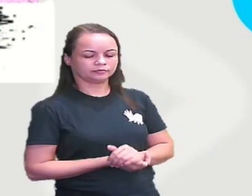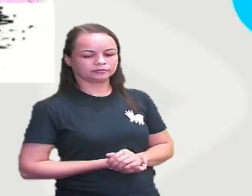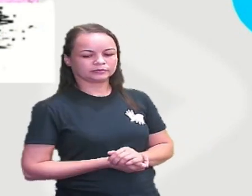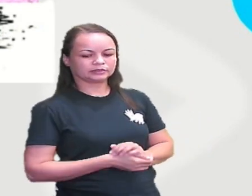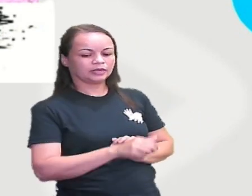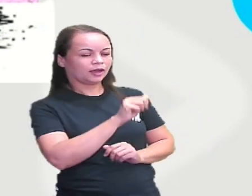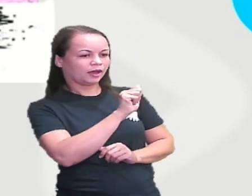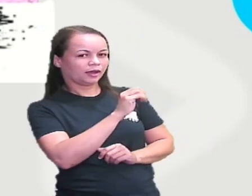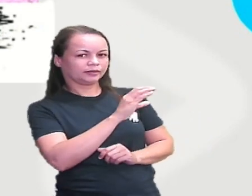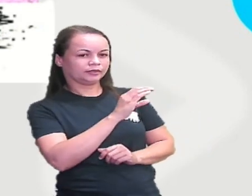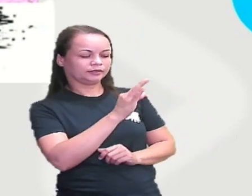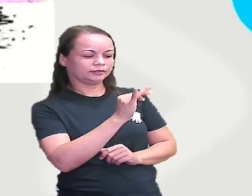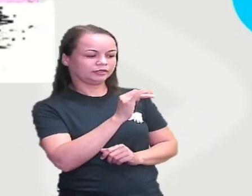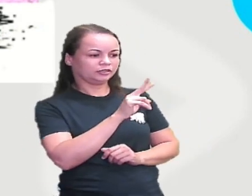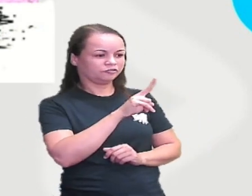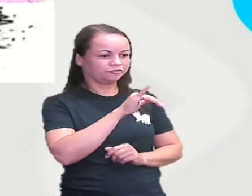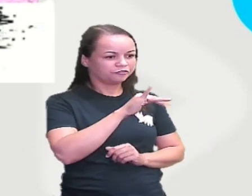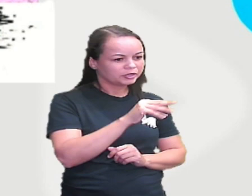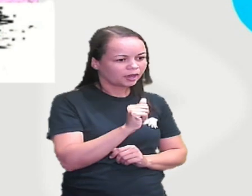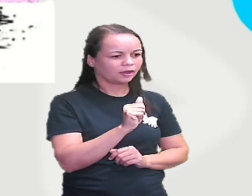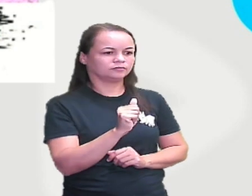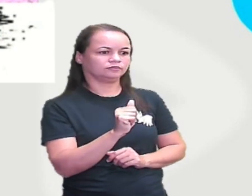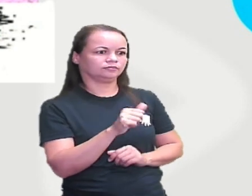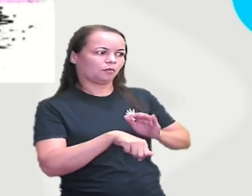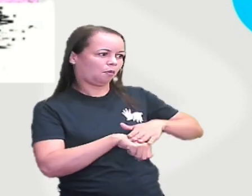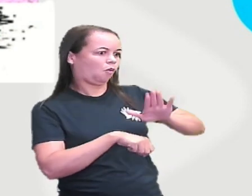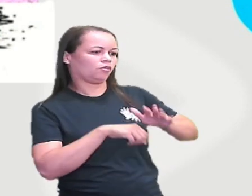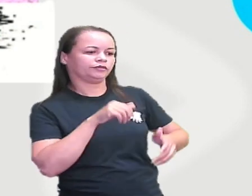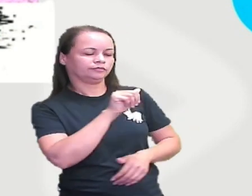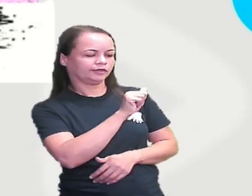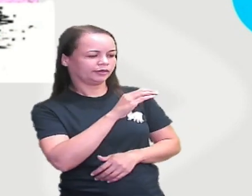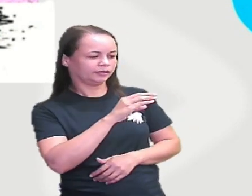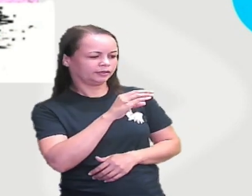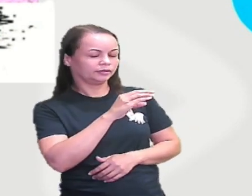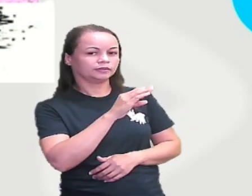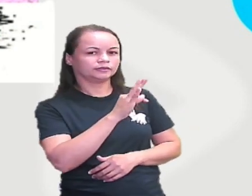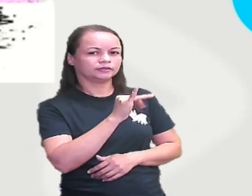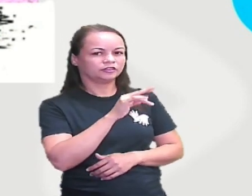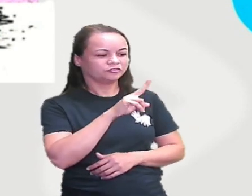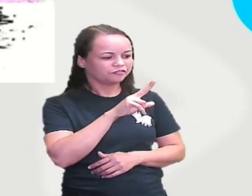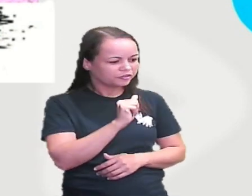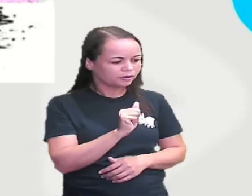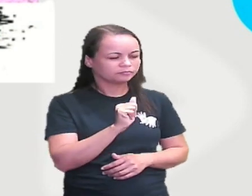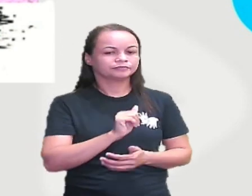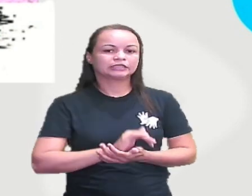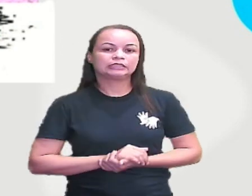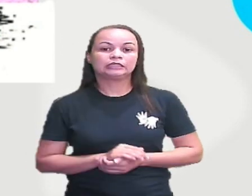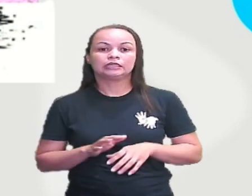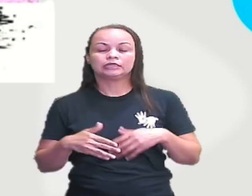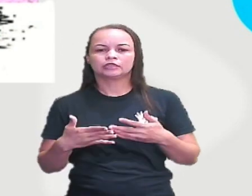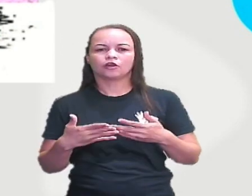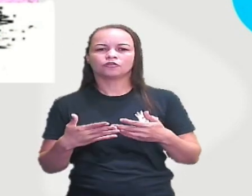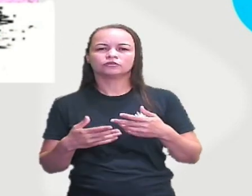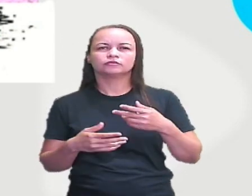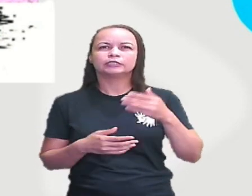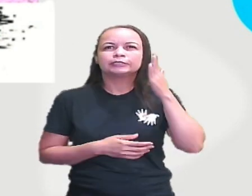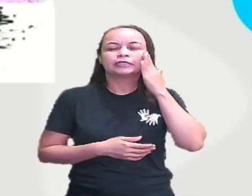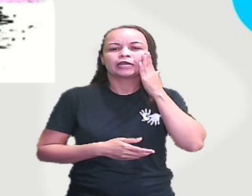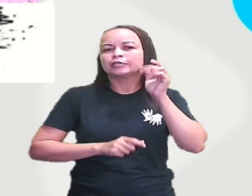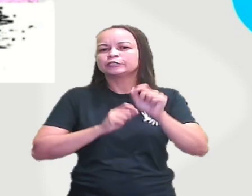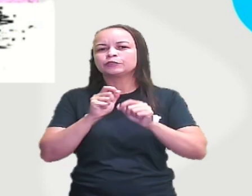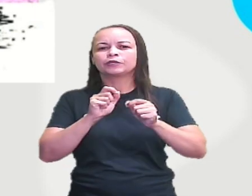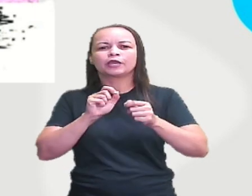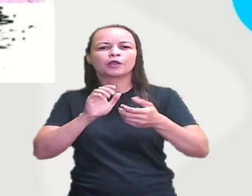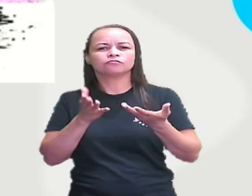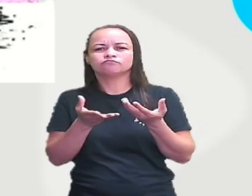Activia, muito Activia, né? Ou seja, te remete logo, nos remete logo